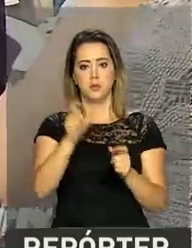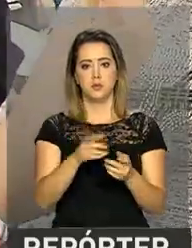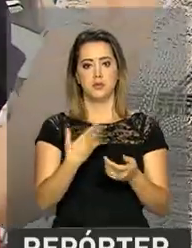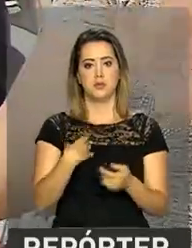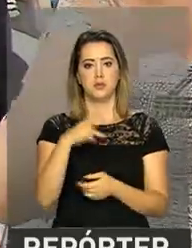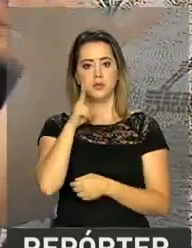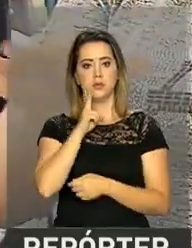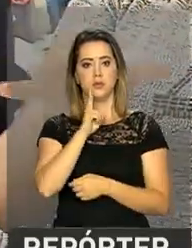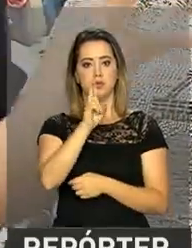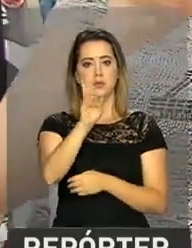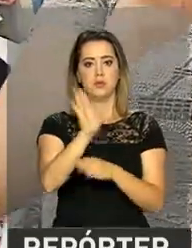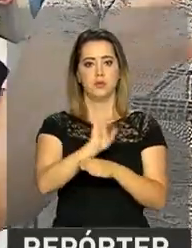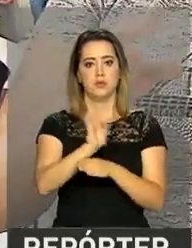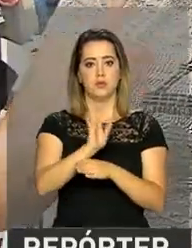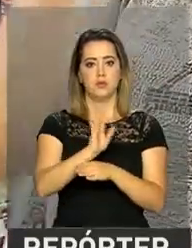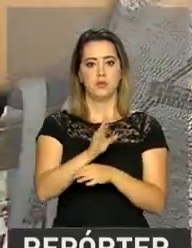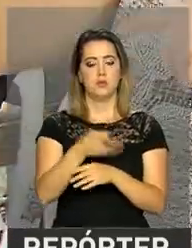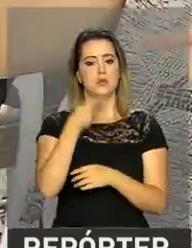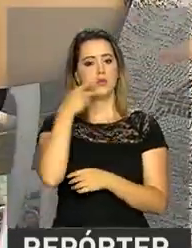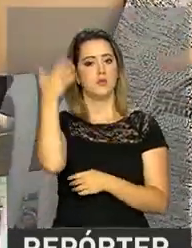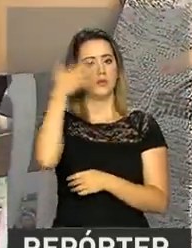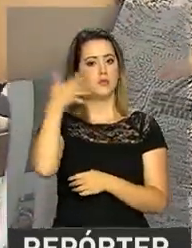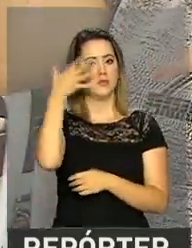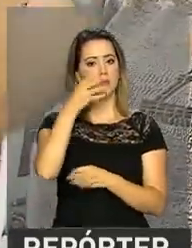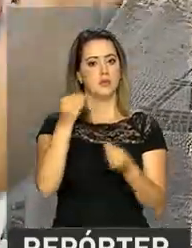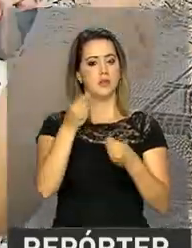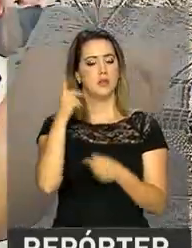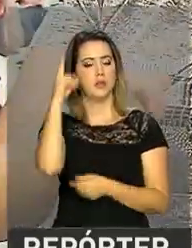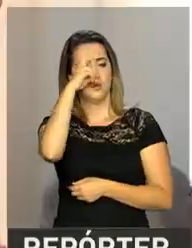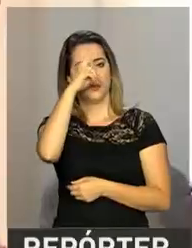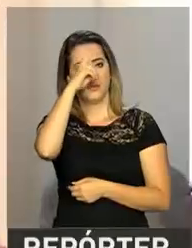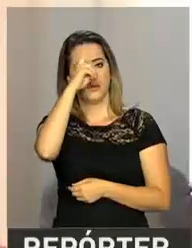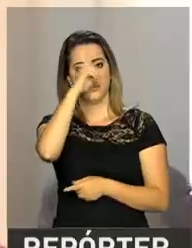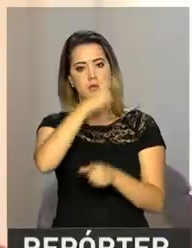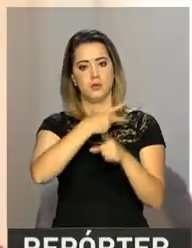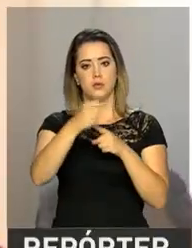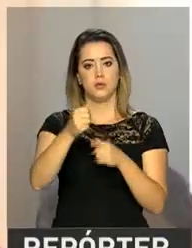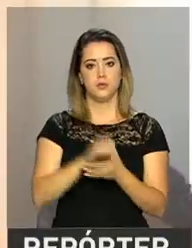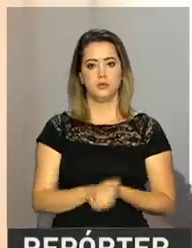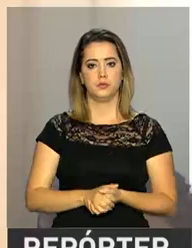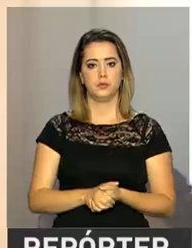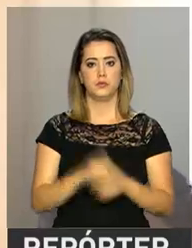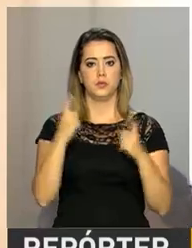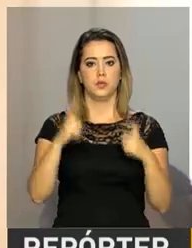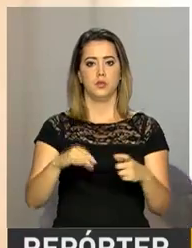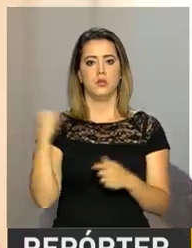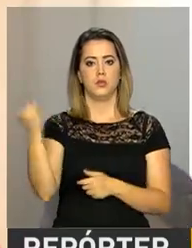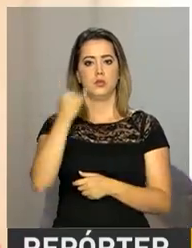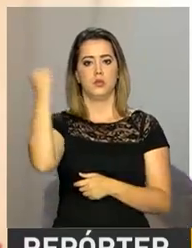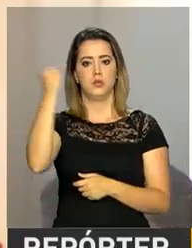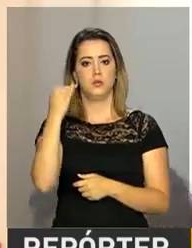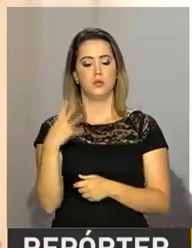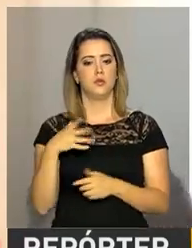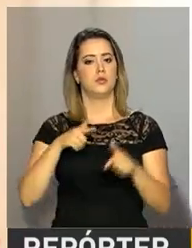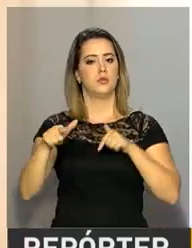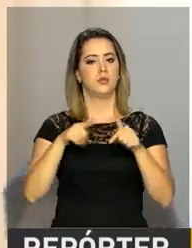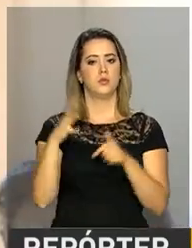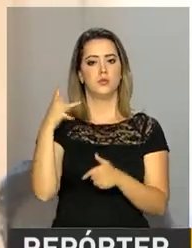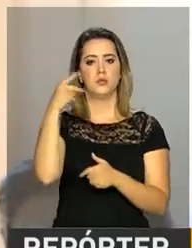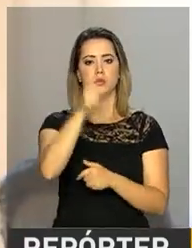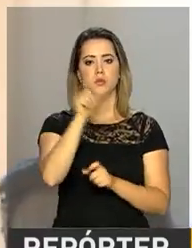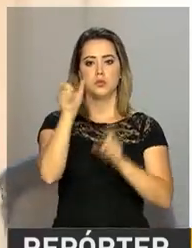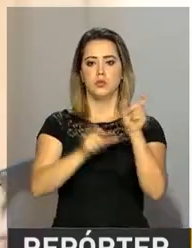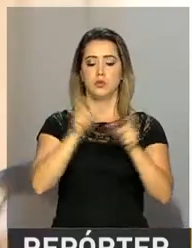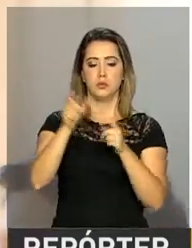e assistiu a vídeos que contam histórias de superação. É um lugar inspirador. É um trabalho belíssimo de